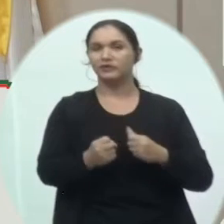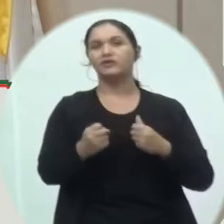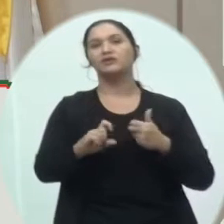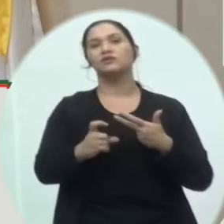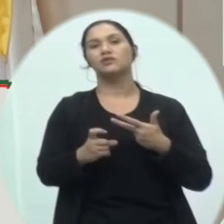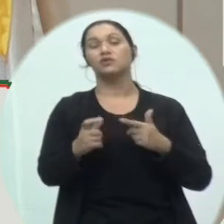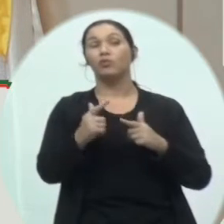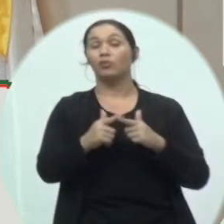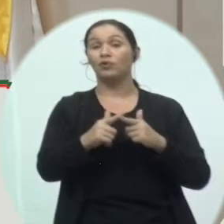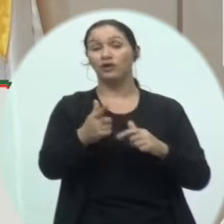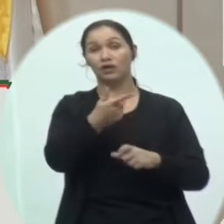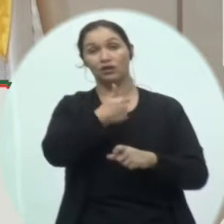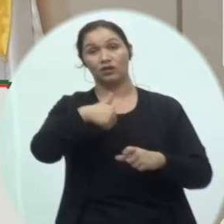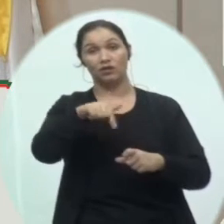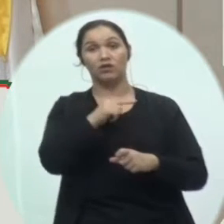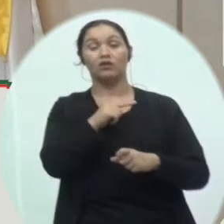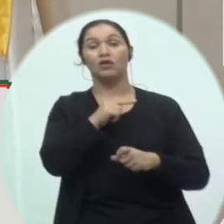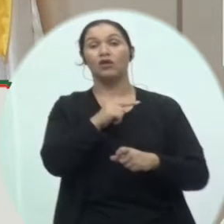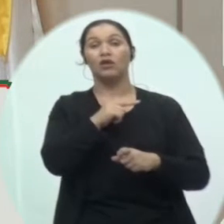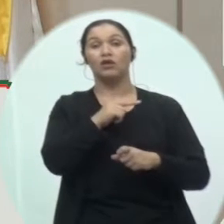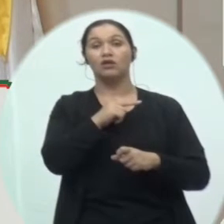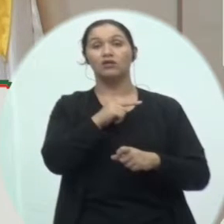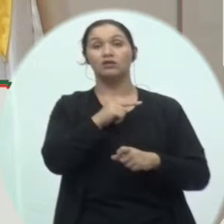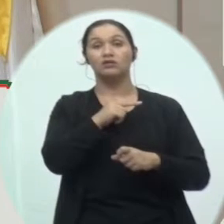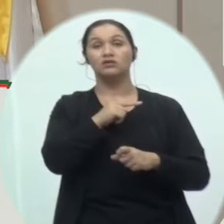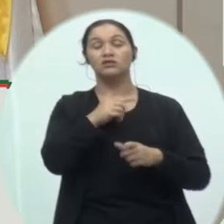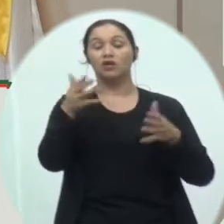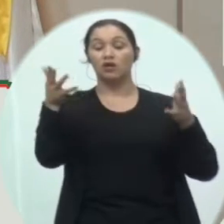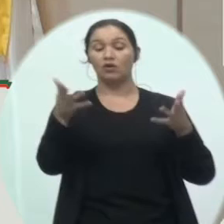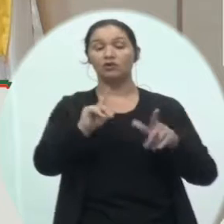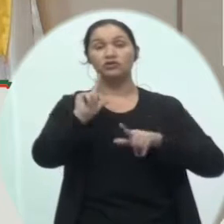isso um dos motivos que nós fomos eleitos, vereador Júlio